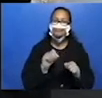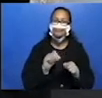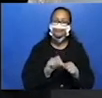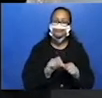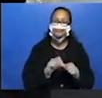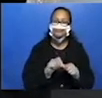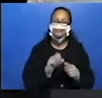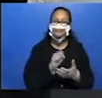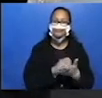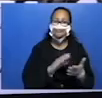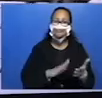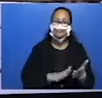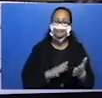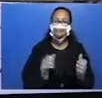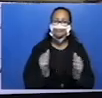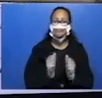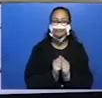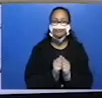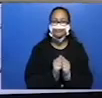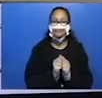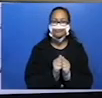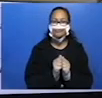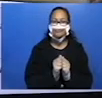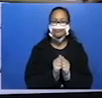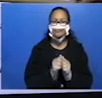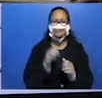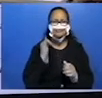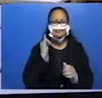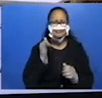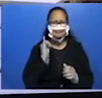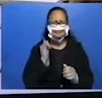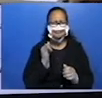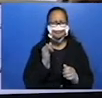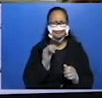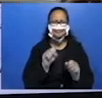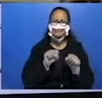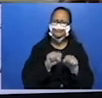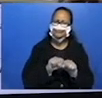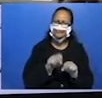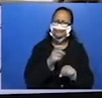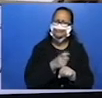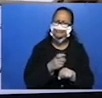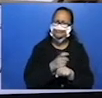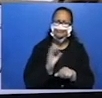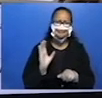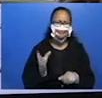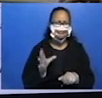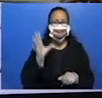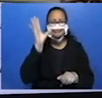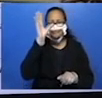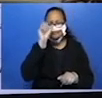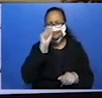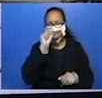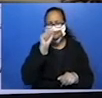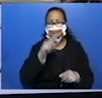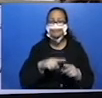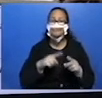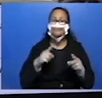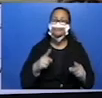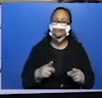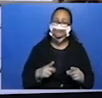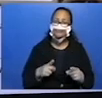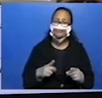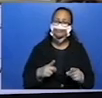A professora, narrativa, substantivo e adjetivo a gente já aprendeu. Nós vamos dar uma reforçada, tá bom? Nós vamos